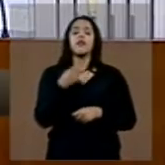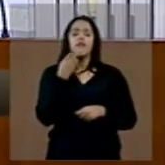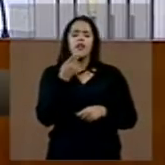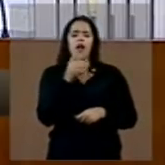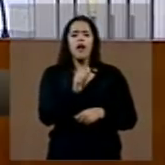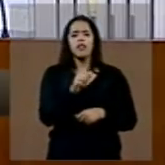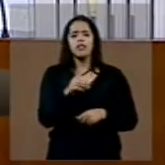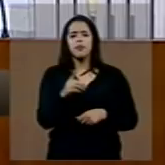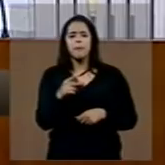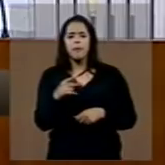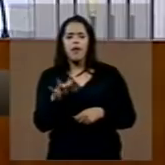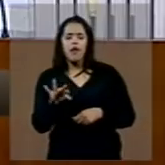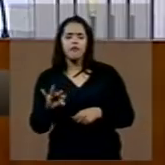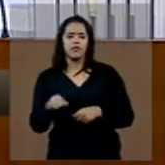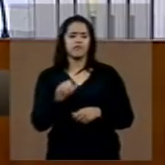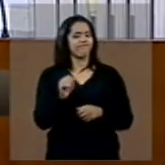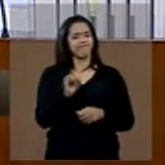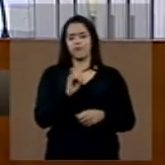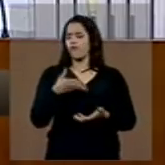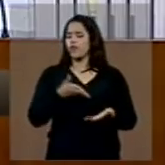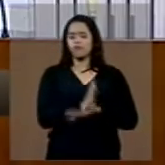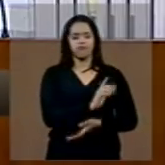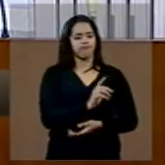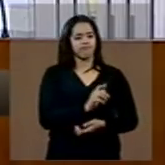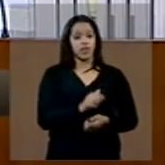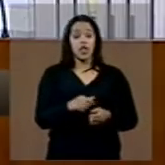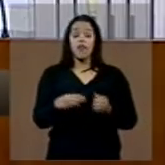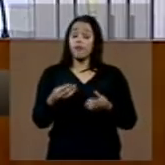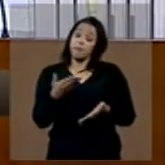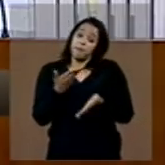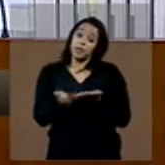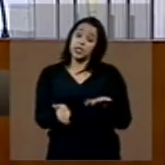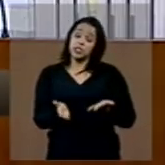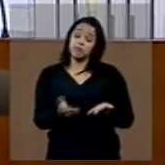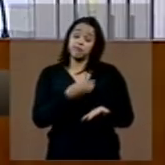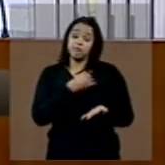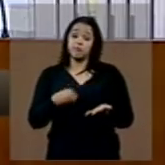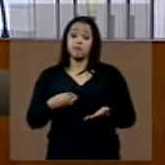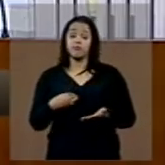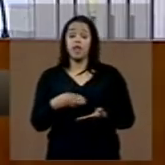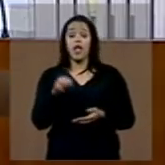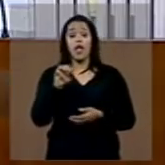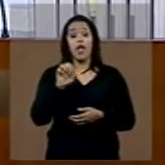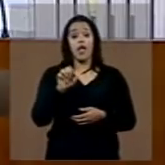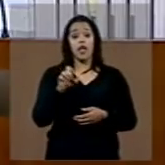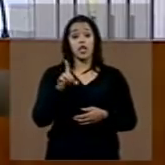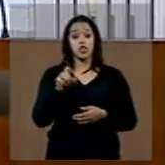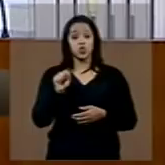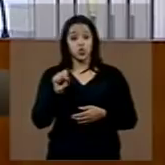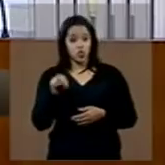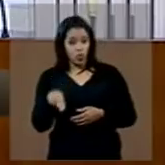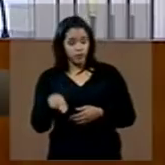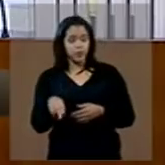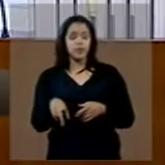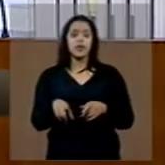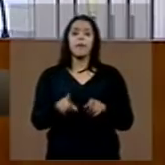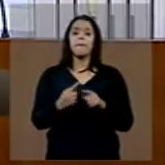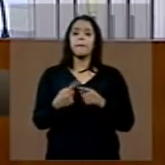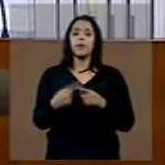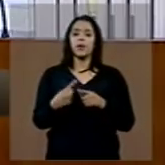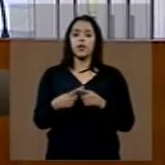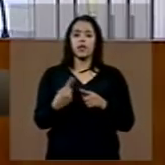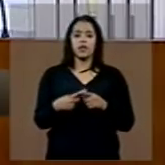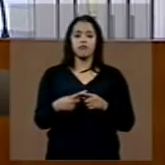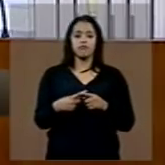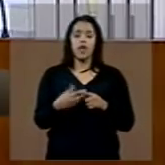improcedente, vencidos o ministro Luiz Edson Fachin apenas quanto à conversão, pois acompanhava